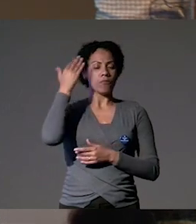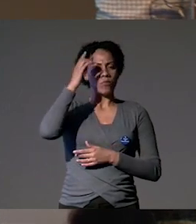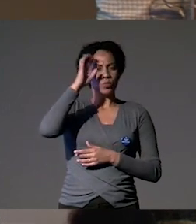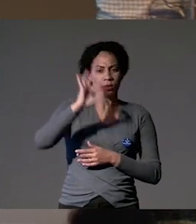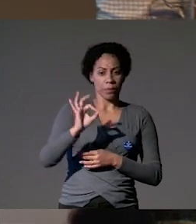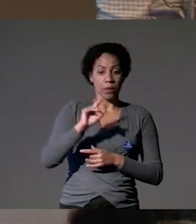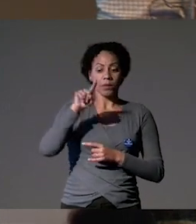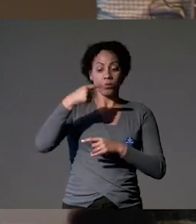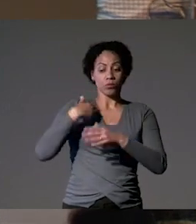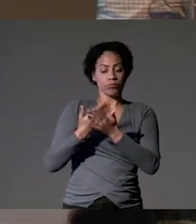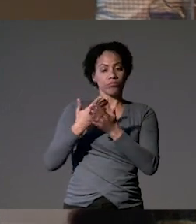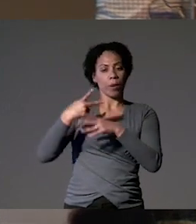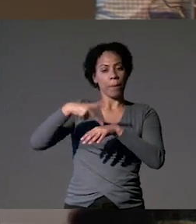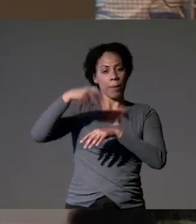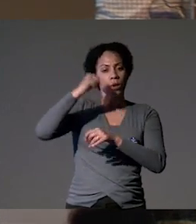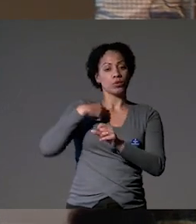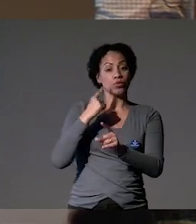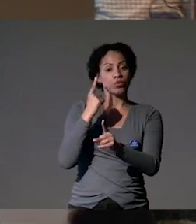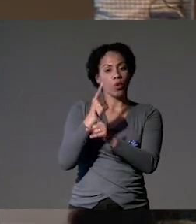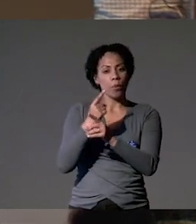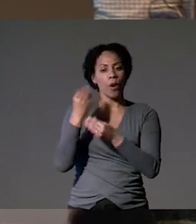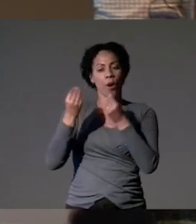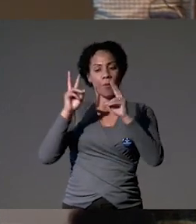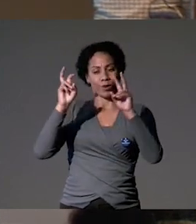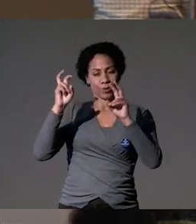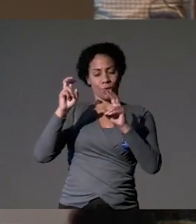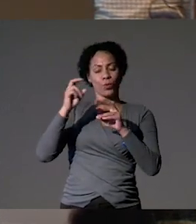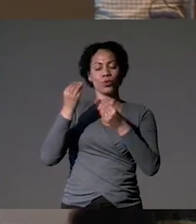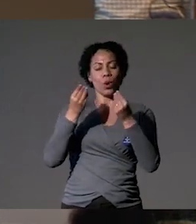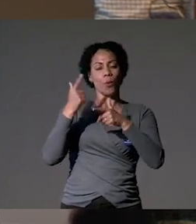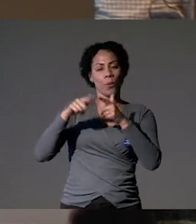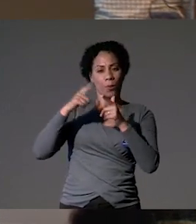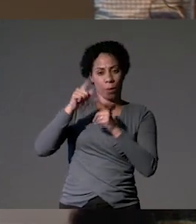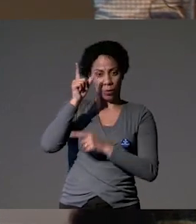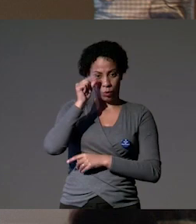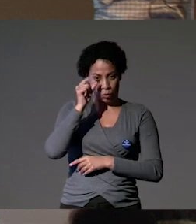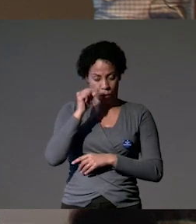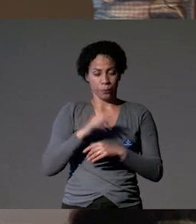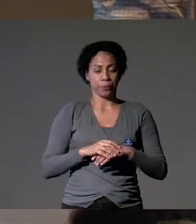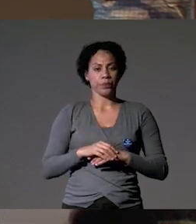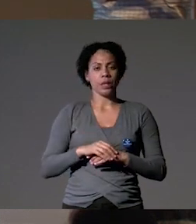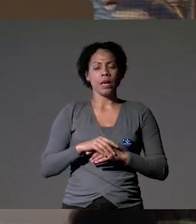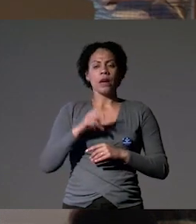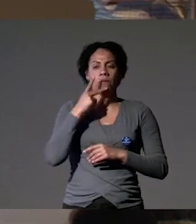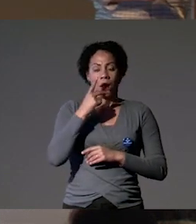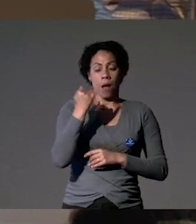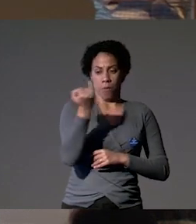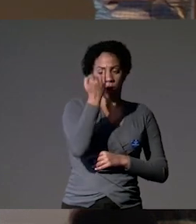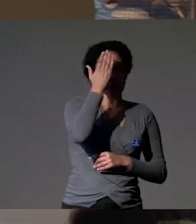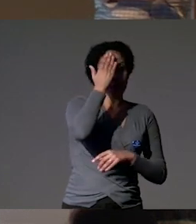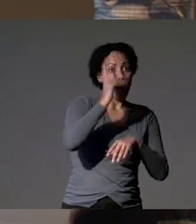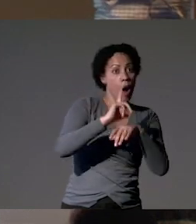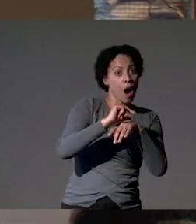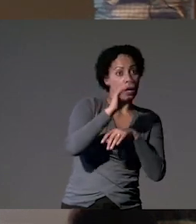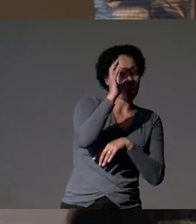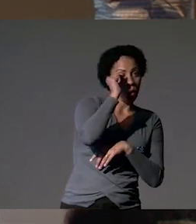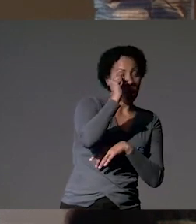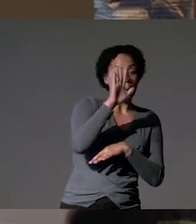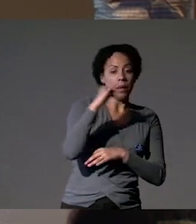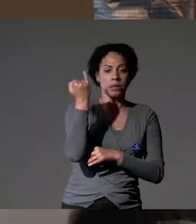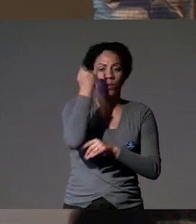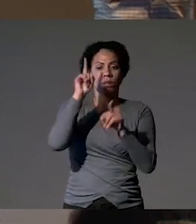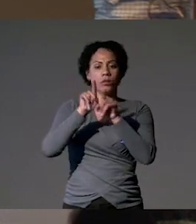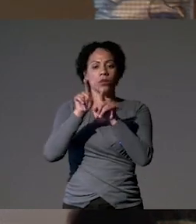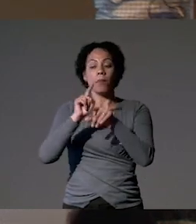estudando coisas relacionadas a sono, é que, assim, mais importante do que a hora de dormir, geralmente é a hora de acordar. E essa é a